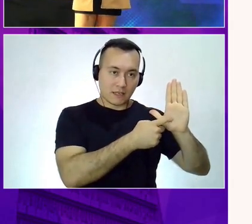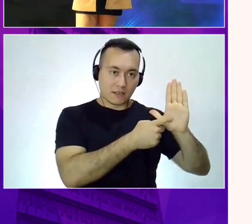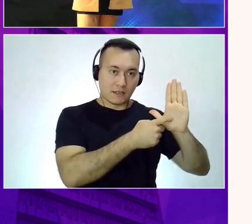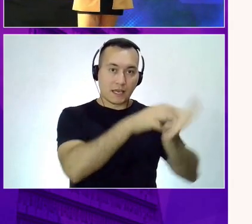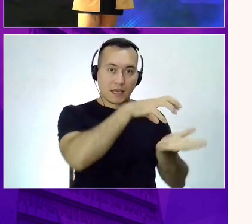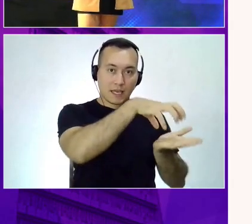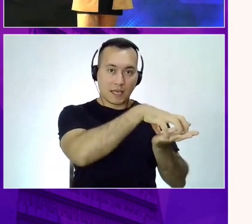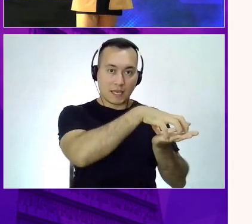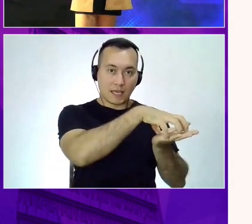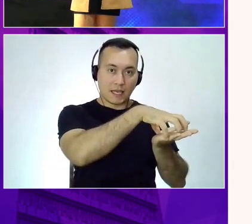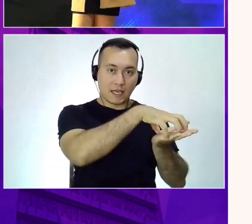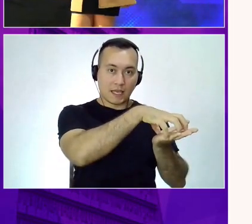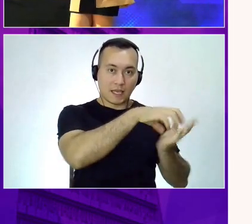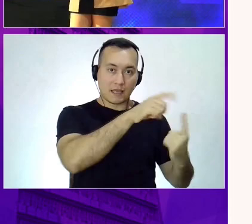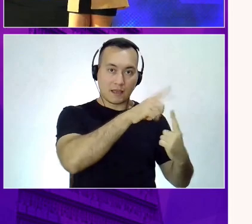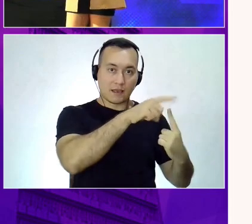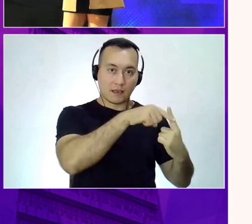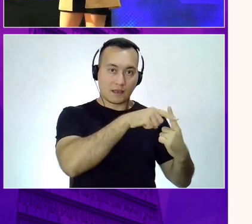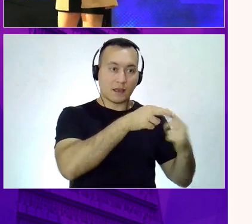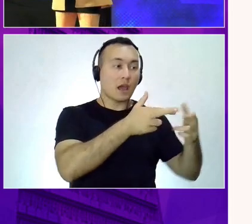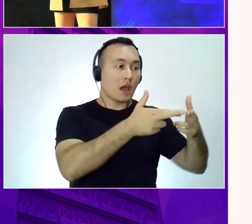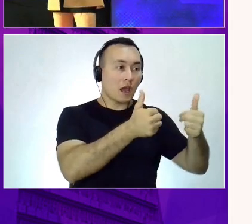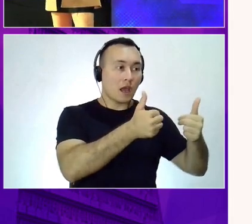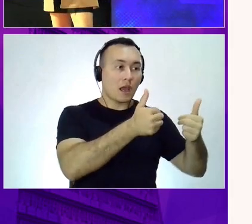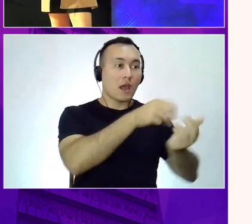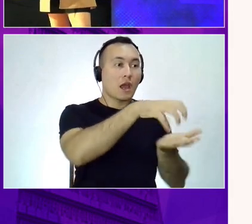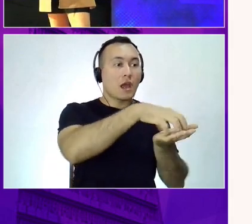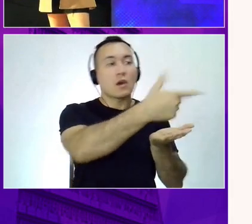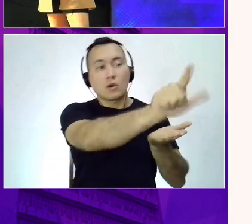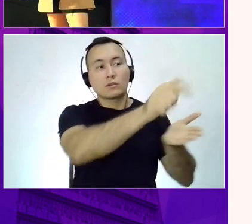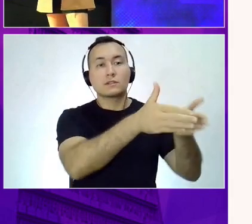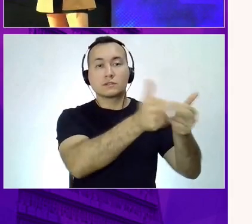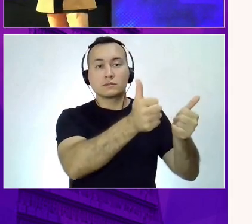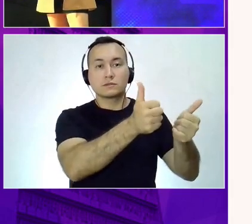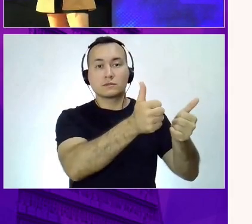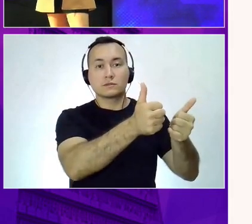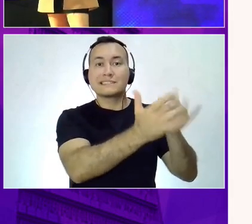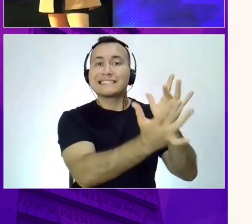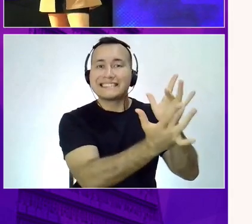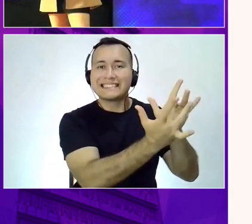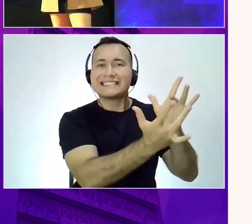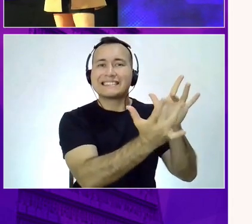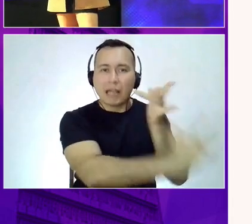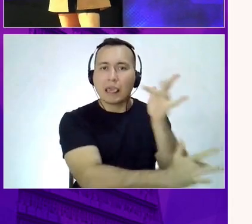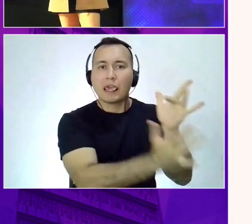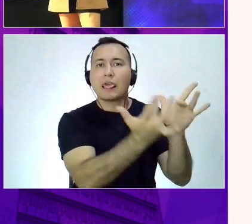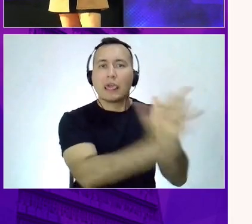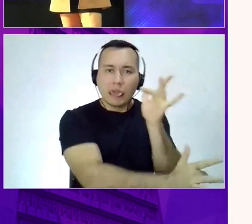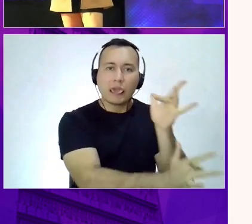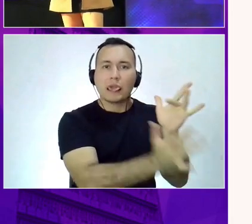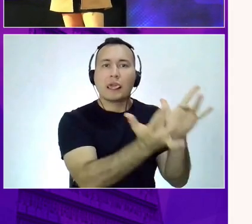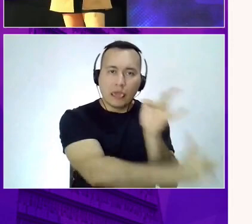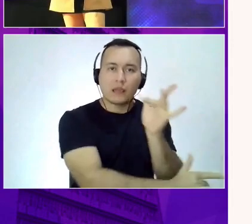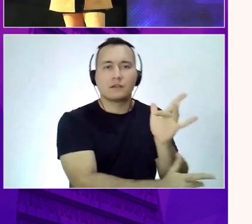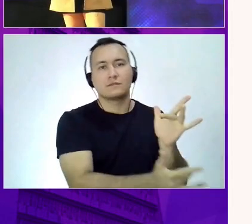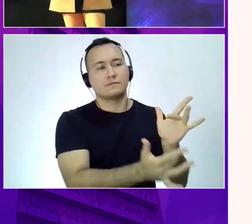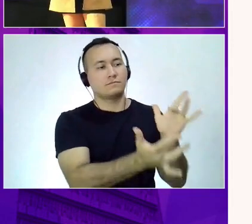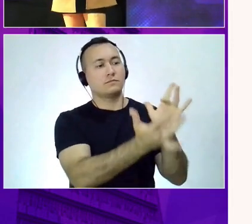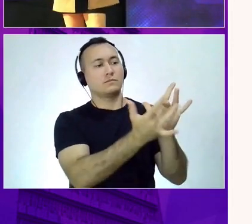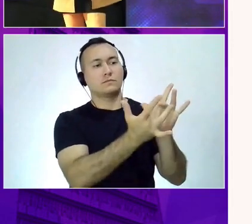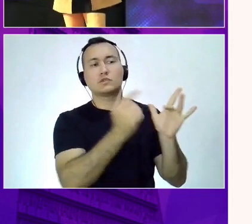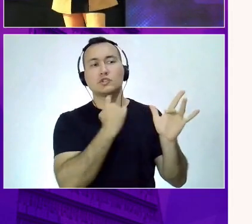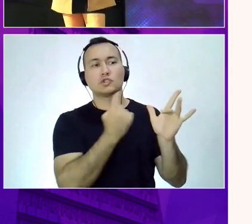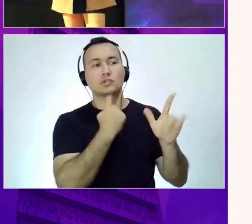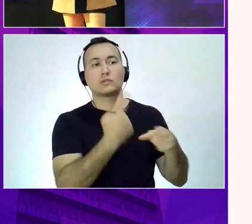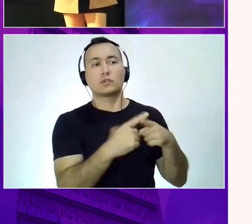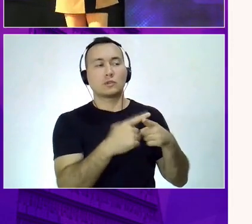ter um acesso. Como que você está tratando a segurança desses acessos? Você está trafegando token? Porque se você está trafegando token e um